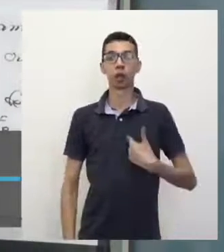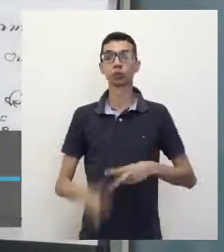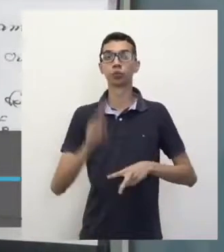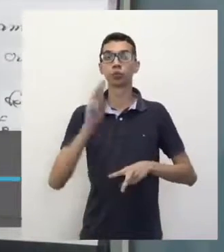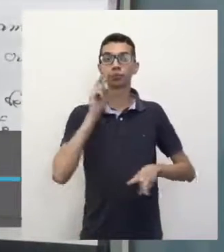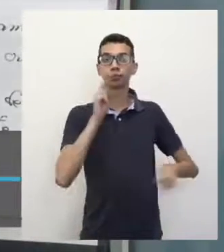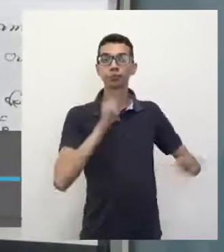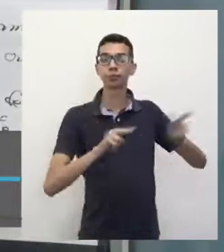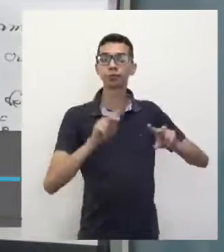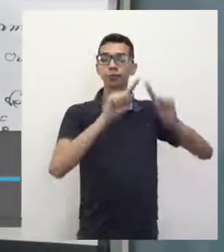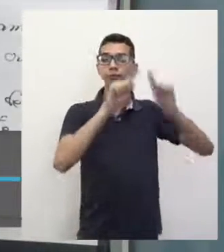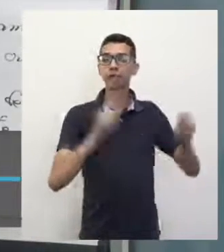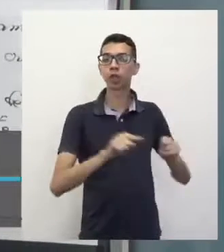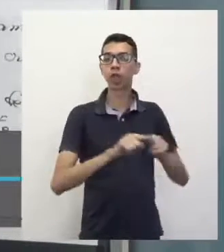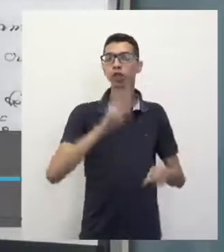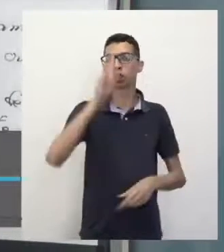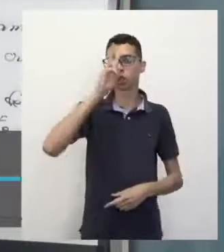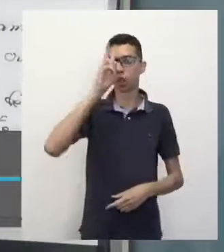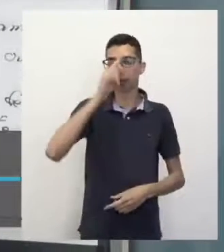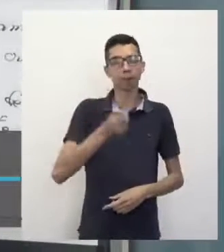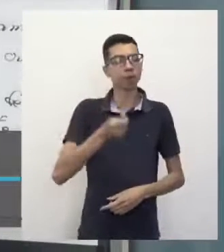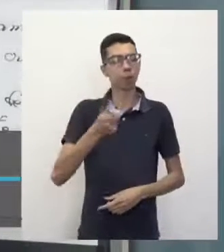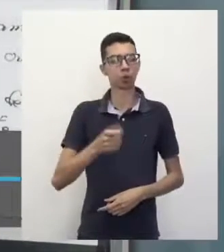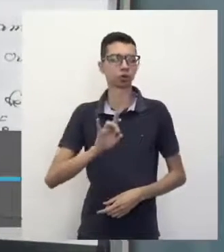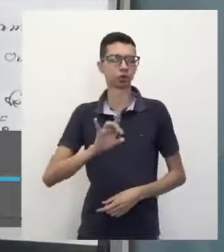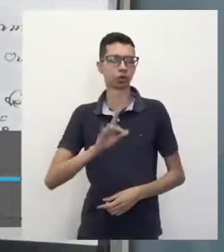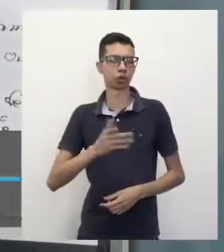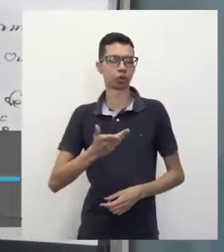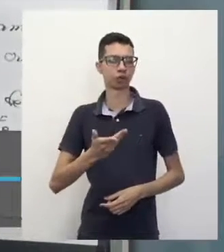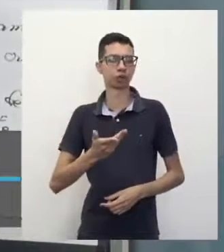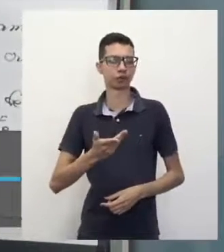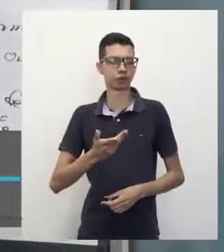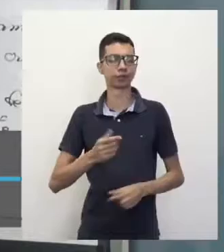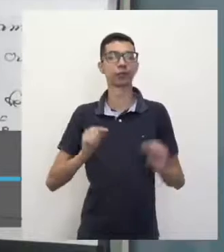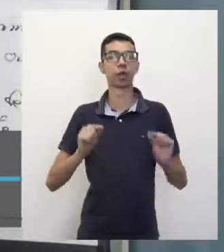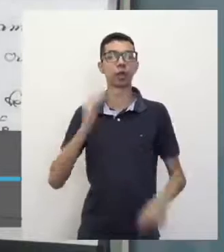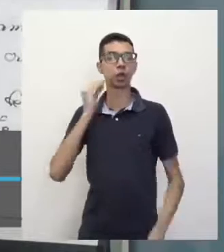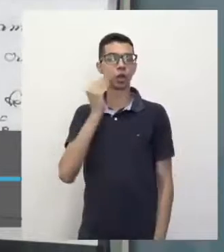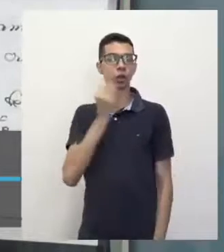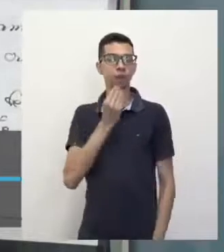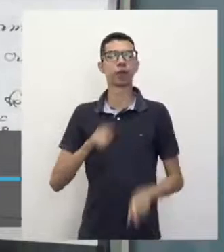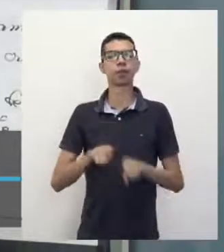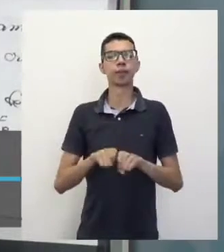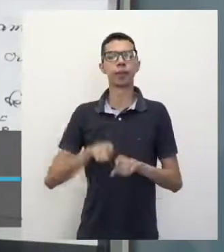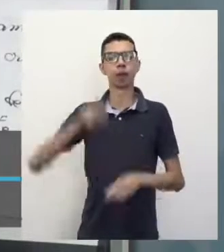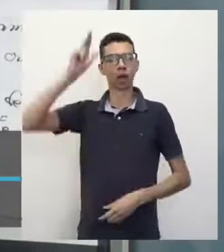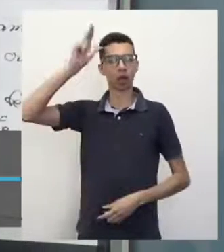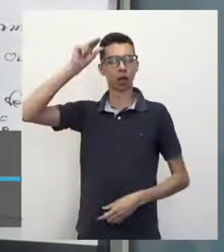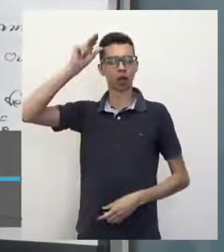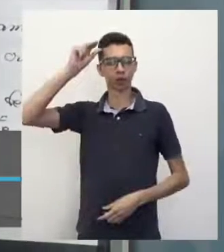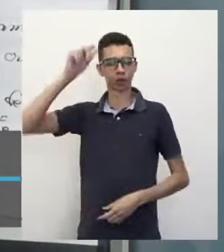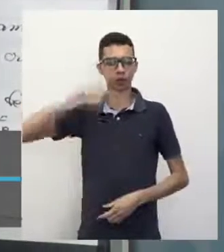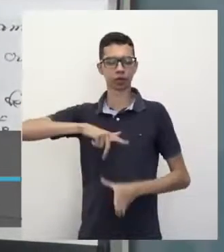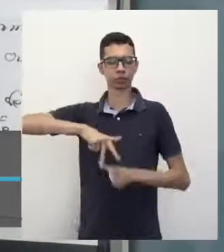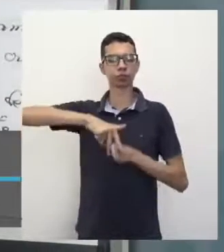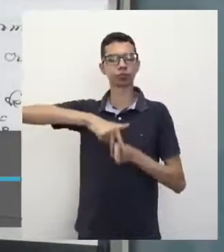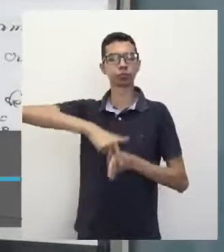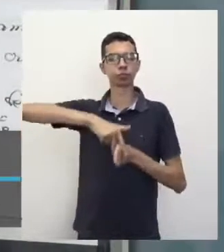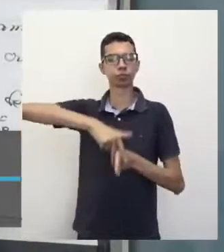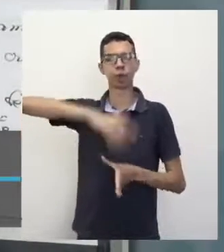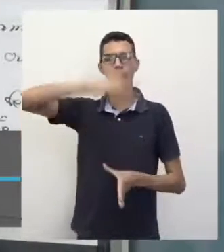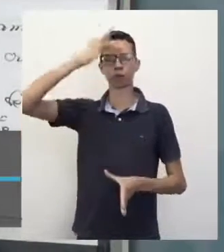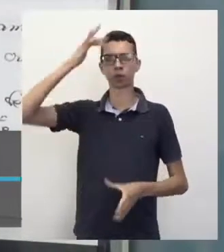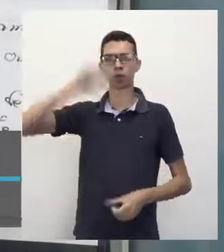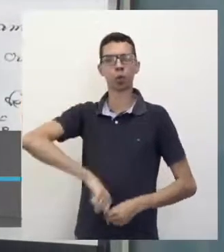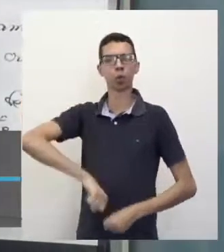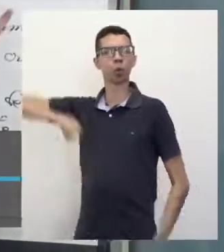um trecho da história sendo contada por aquele quadro, né? Dom Pedro e seus cavaleiros lá, todo mundo independência ou morte, espadas na mão, às margens do